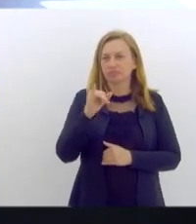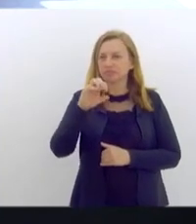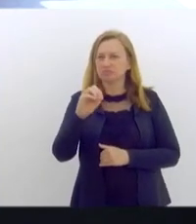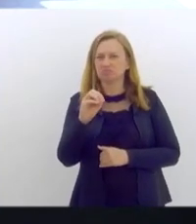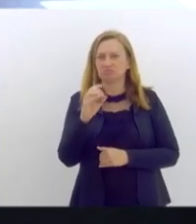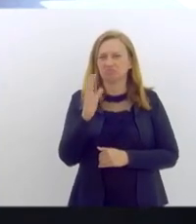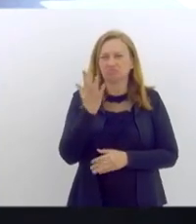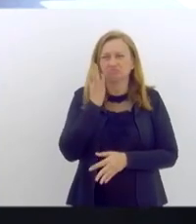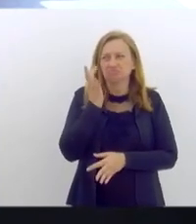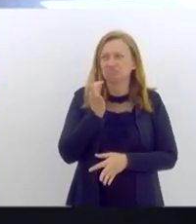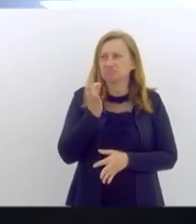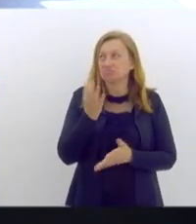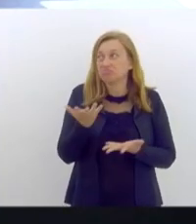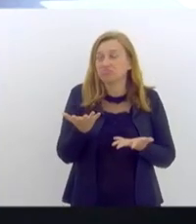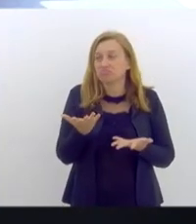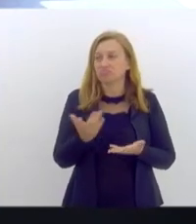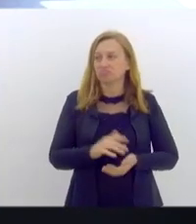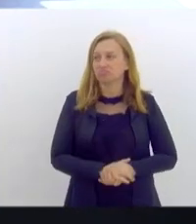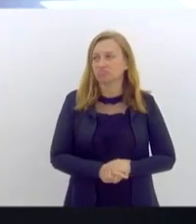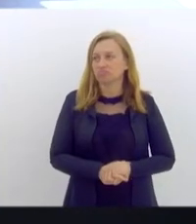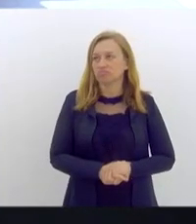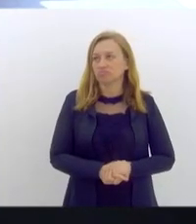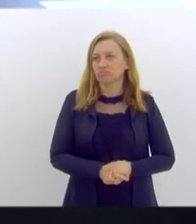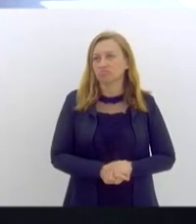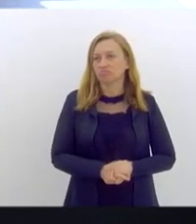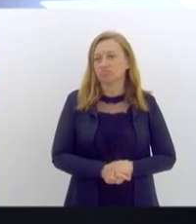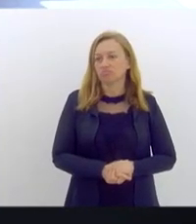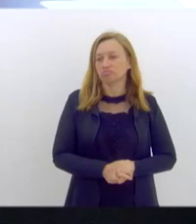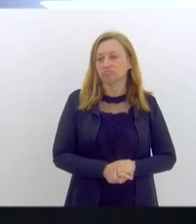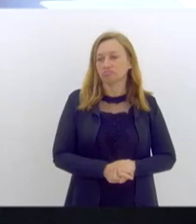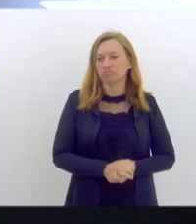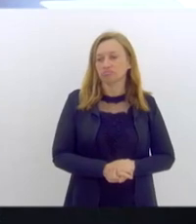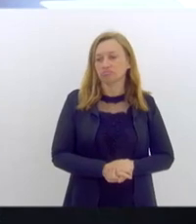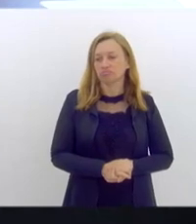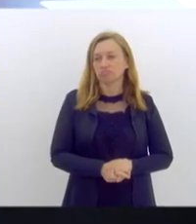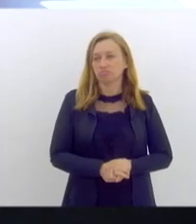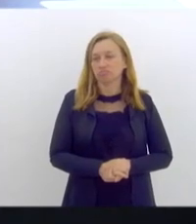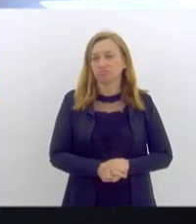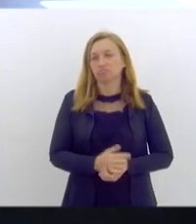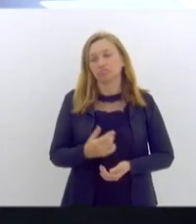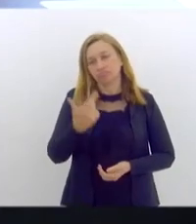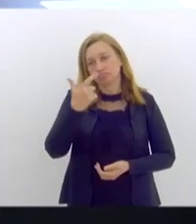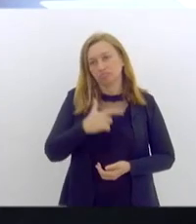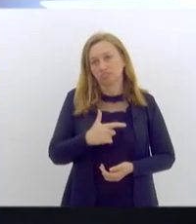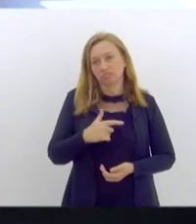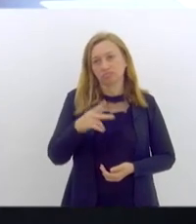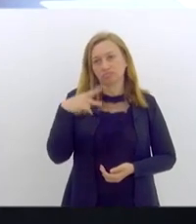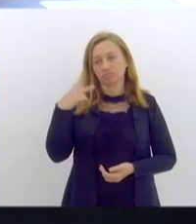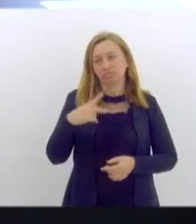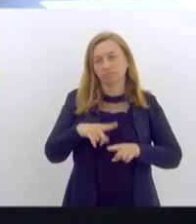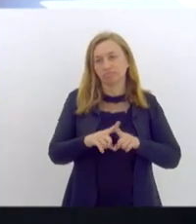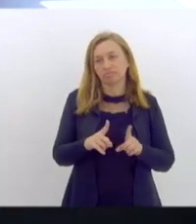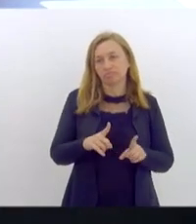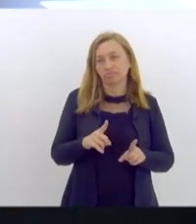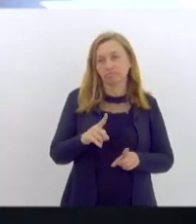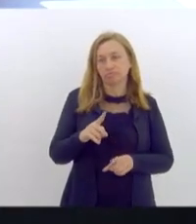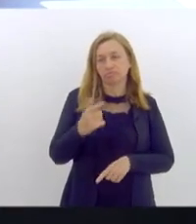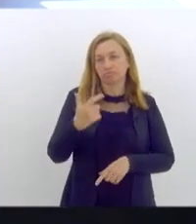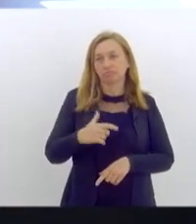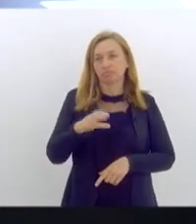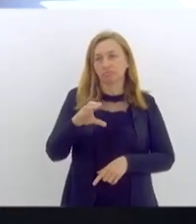eu não para mim não tem lógica eu queria Apesar de eu ser um político eu sou cartesiano então